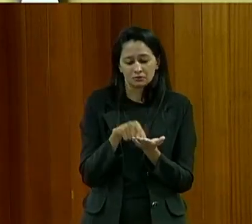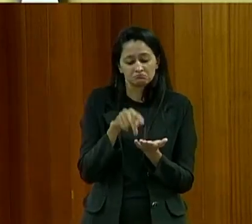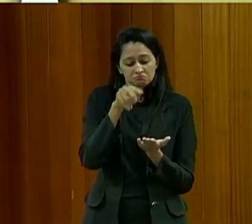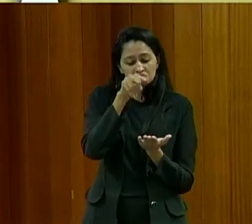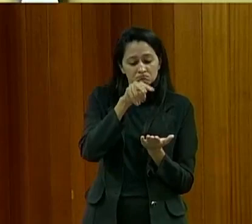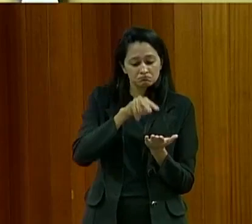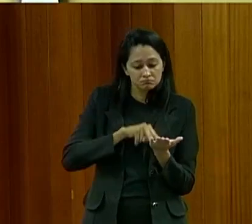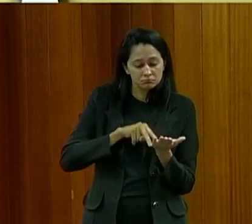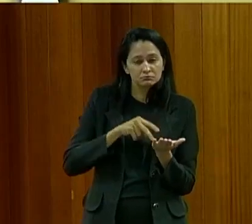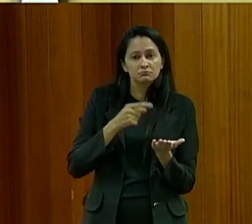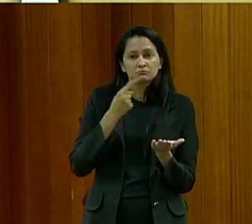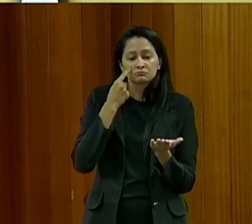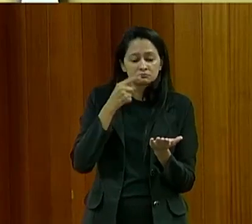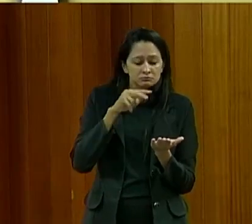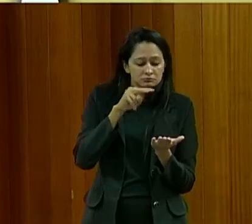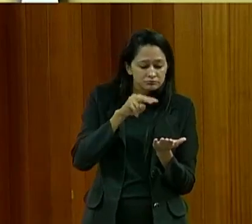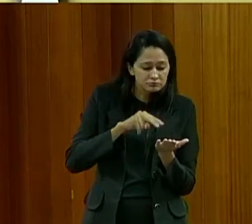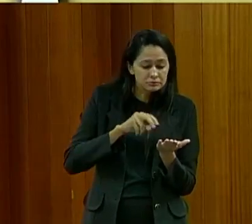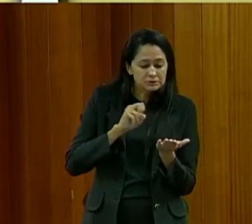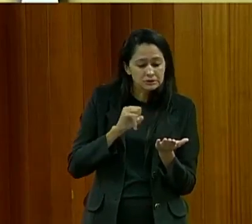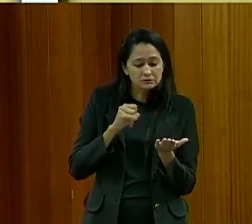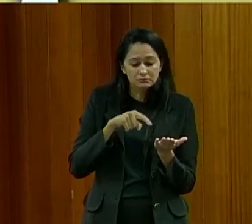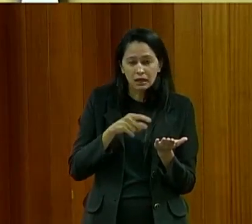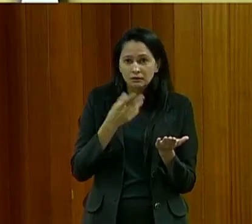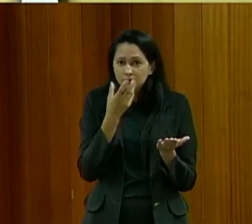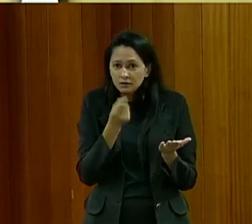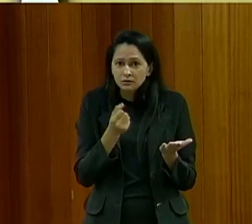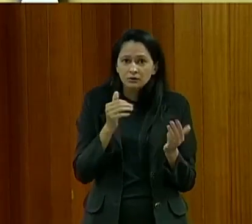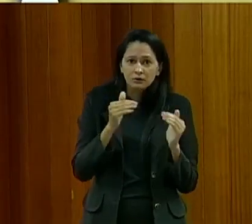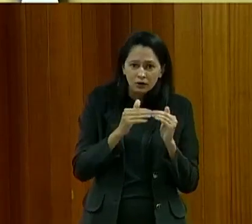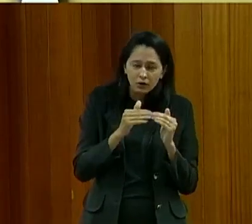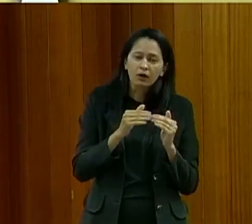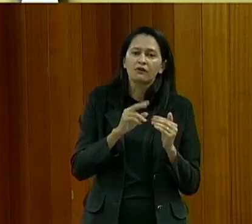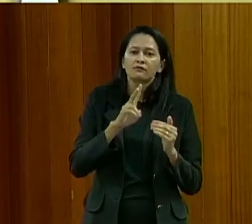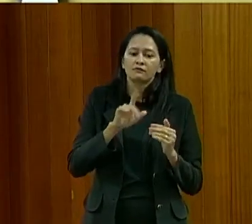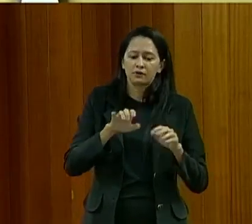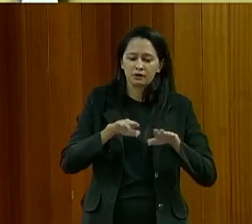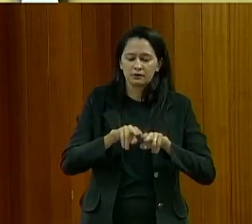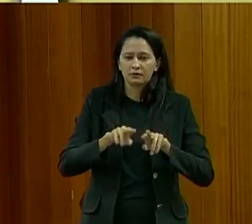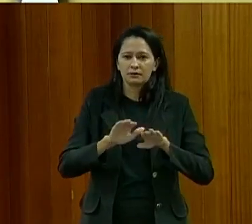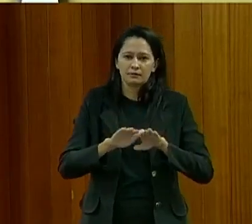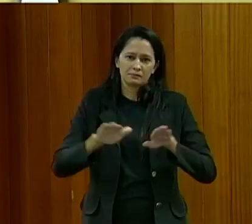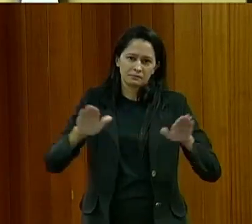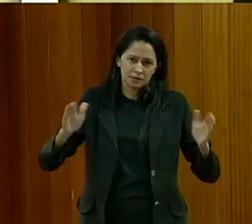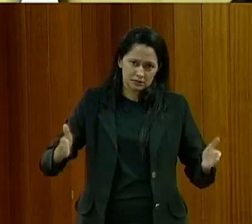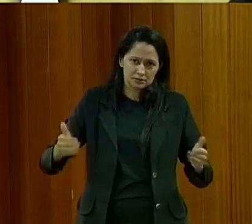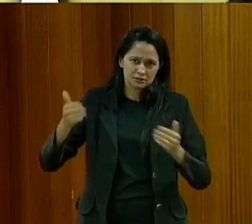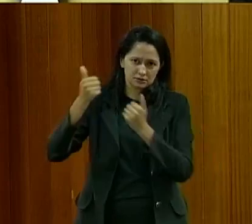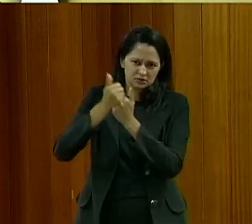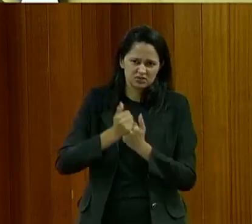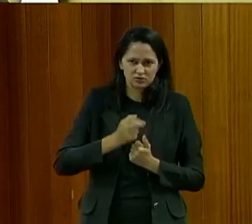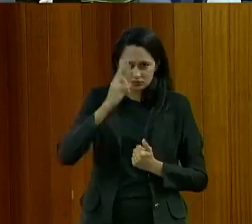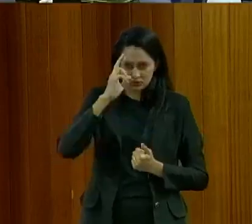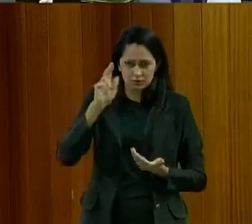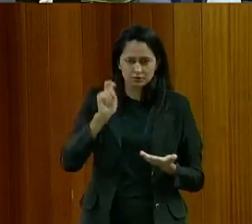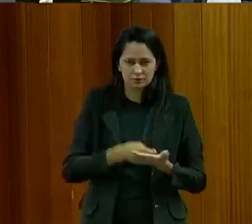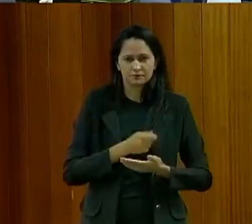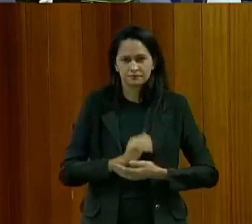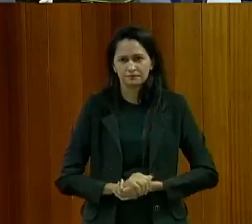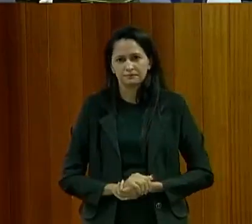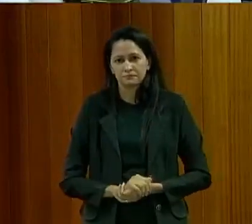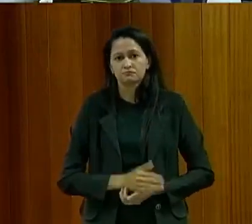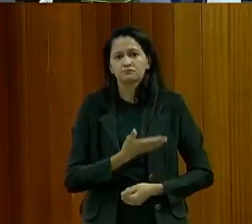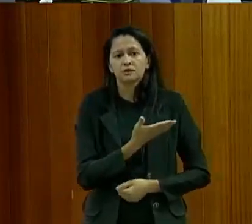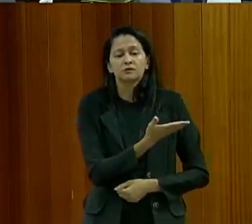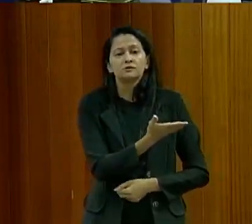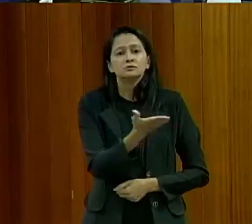lida e chamada conforme será assinada pelos membros da mesa. Lida, senhor presidente. Quer saber se